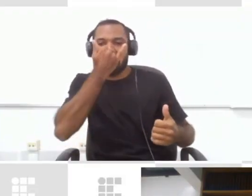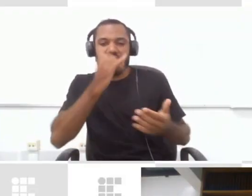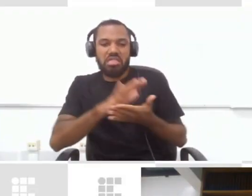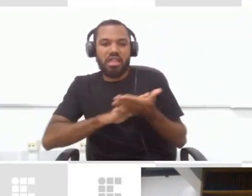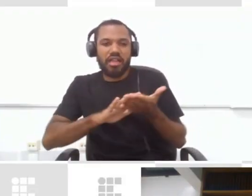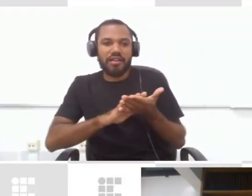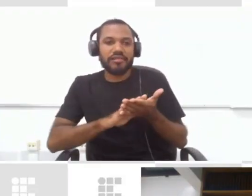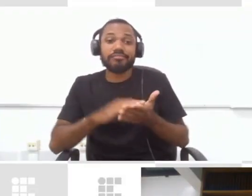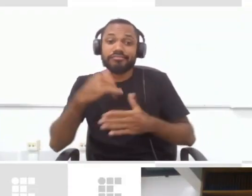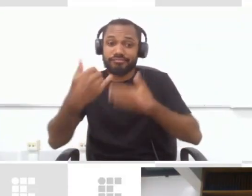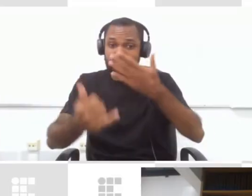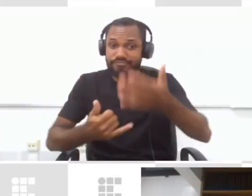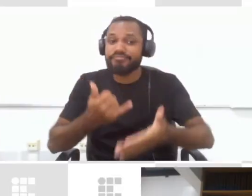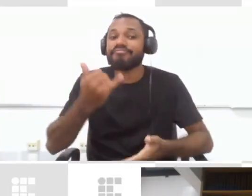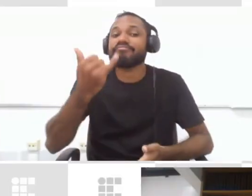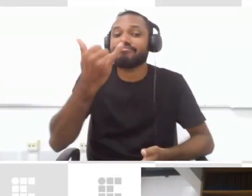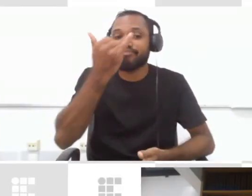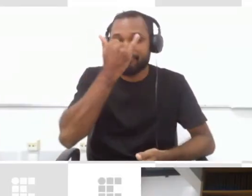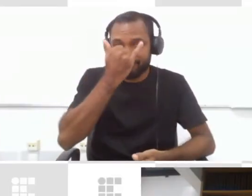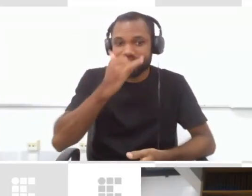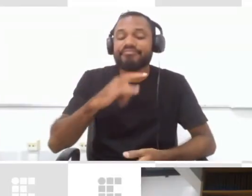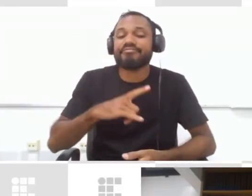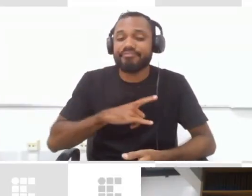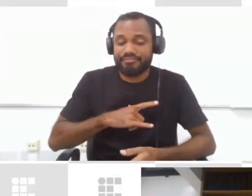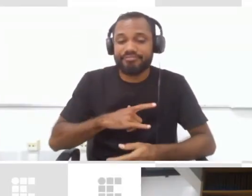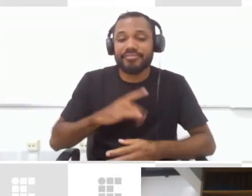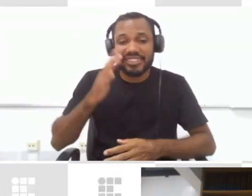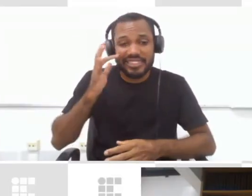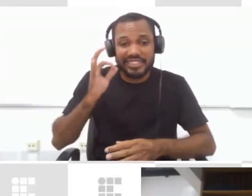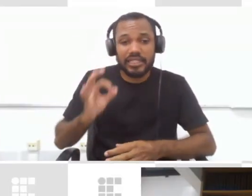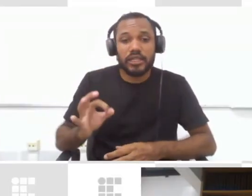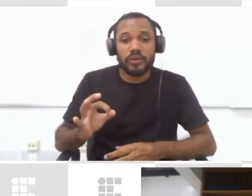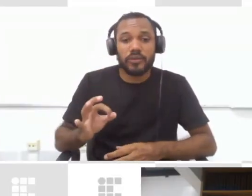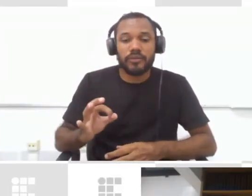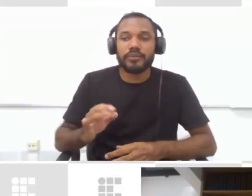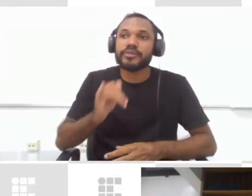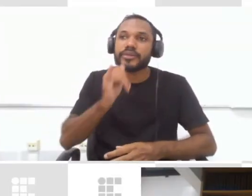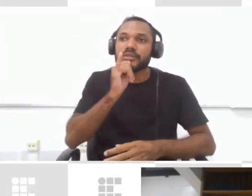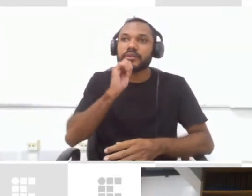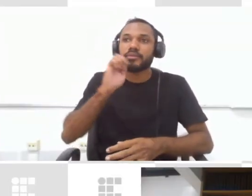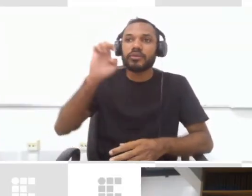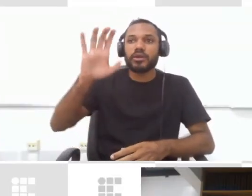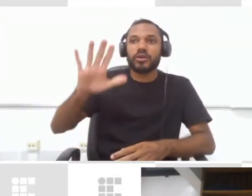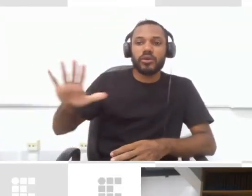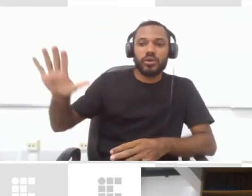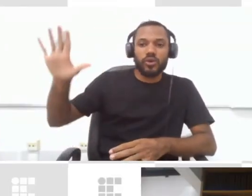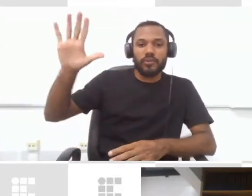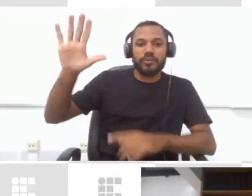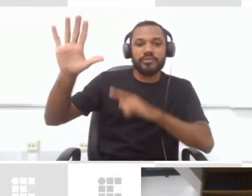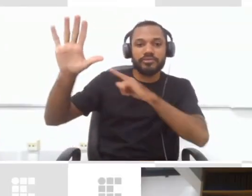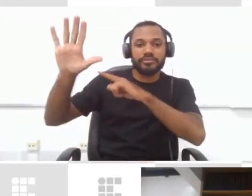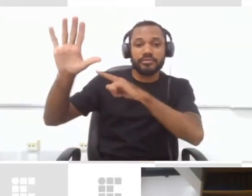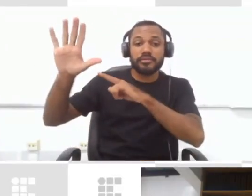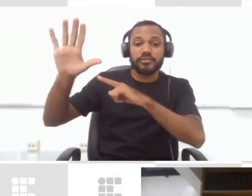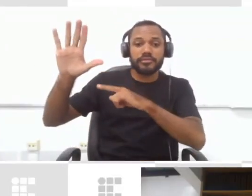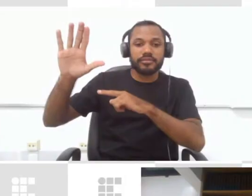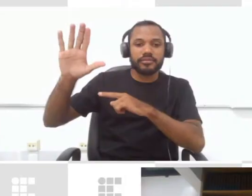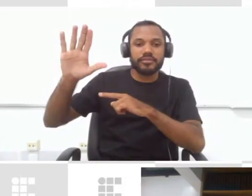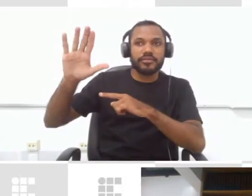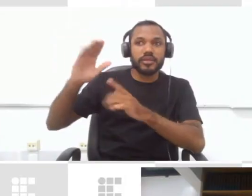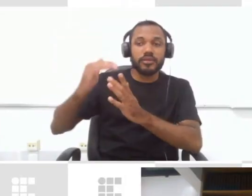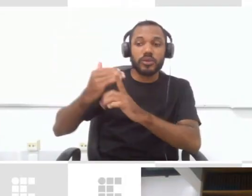em relação a isso. O exemplo do que está acontecendo na Europa, a Europa é o continente que está sofrendo o aquecimento mais